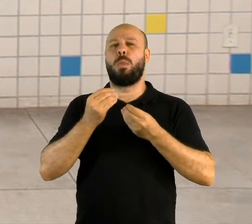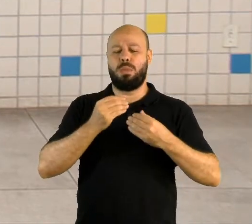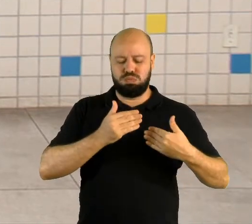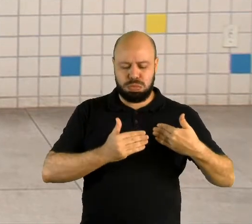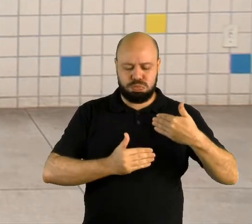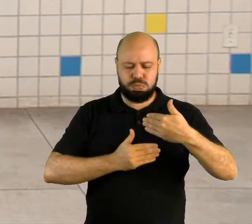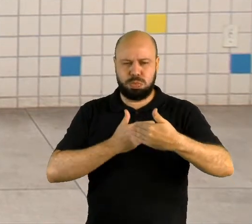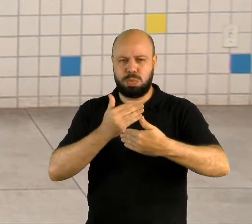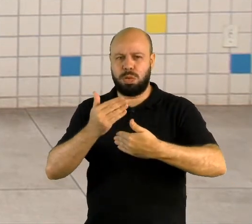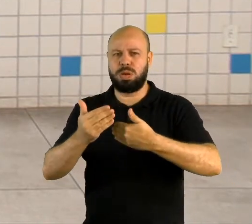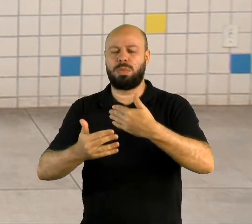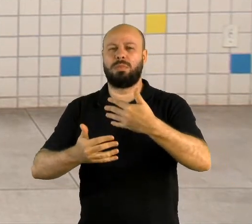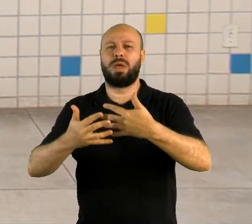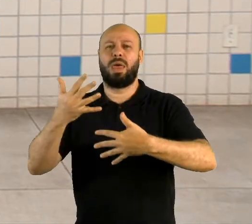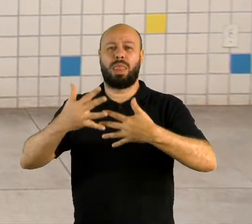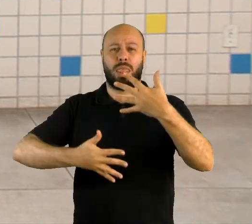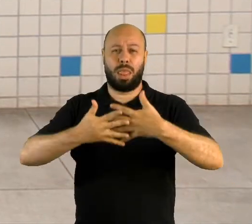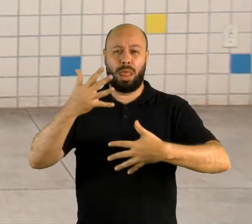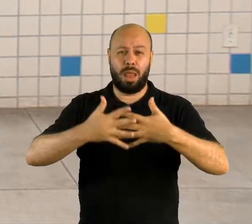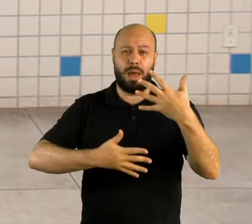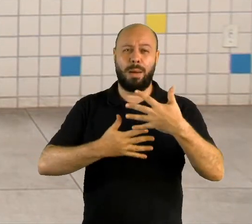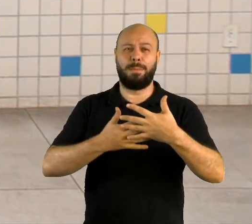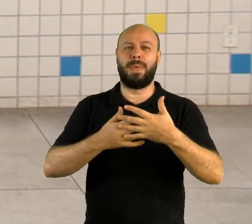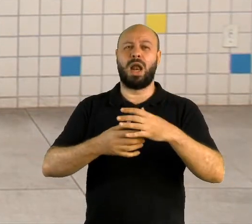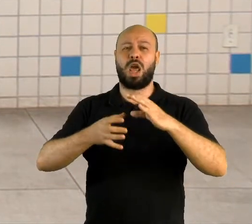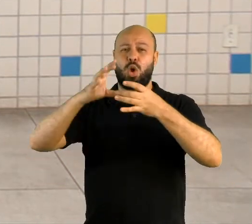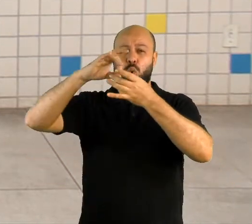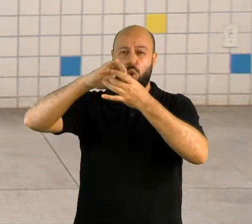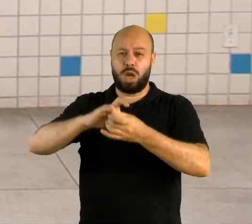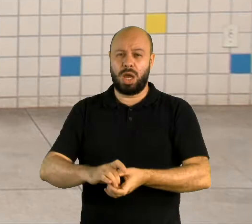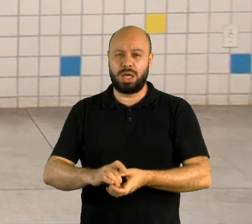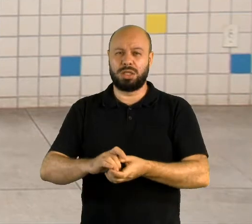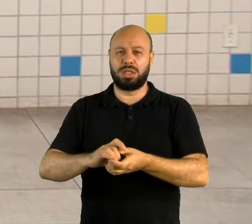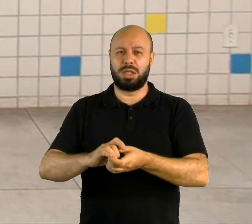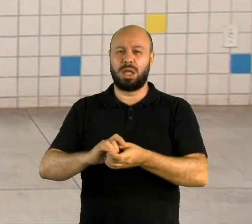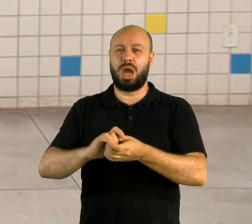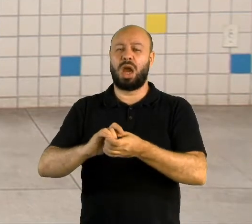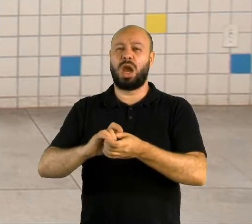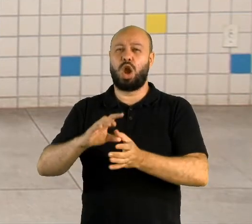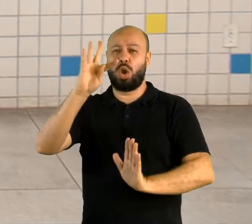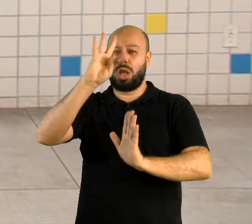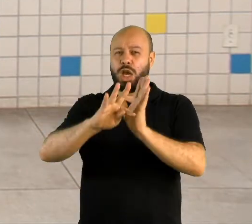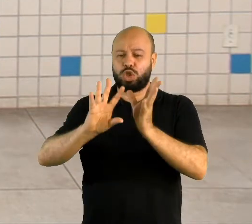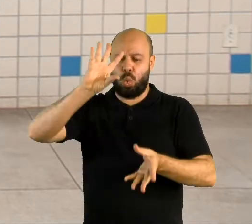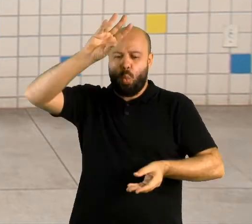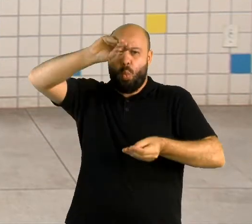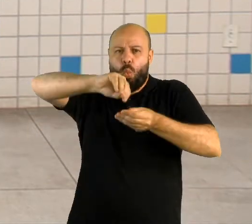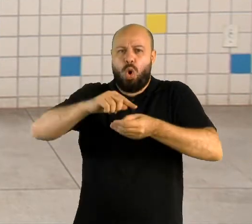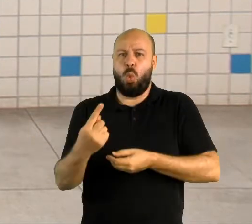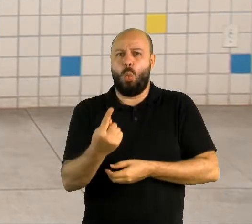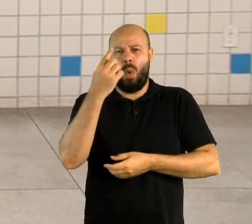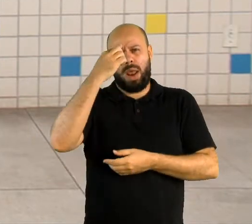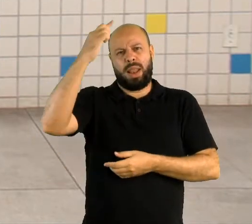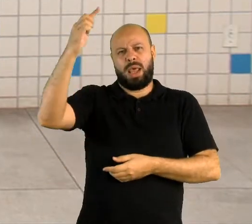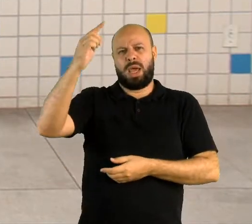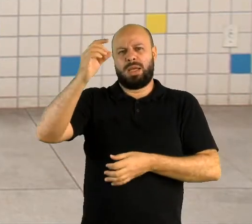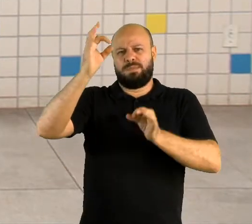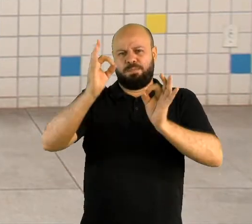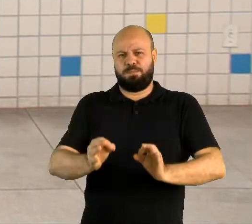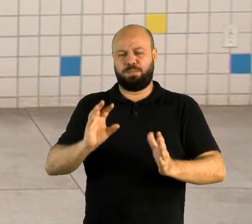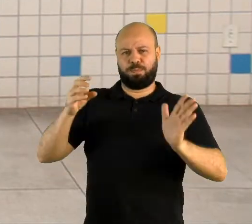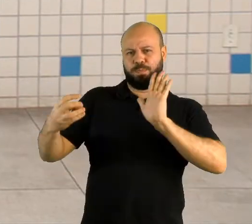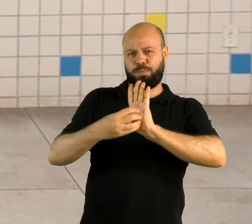por conseguinte, a coerência e a unidade textual. Ou seja, atentam